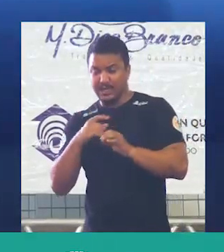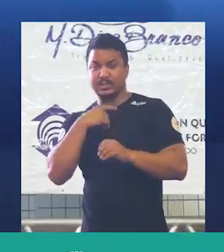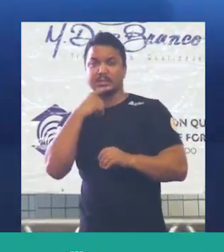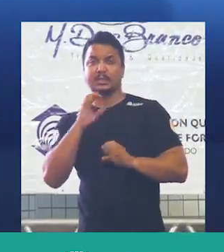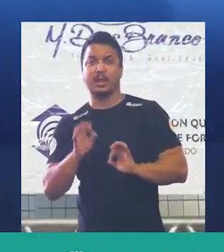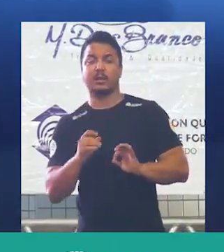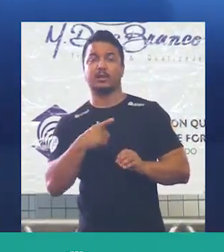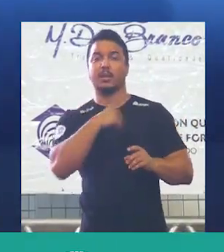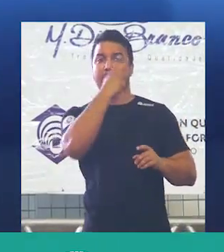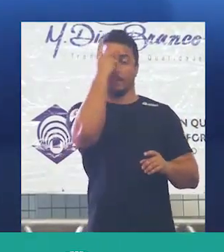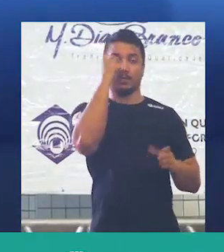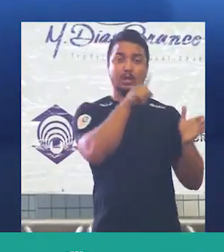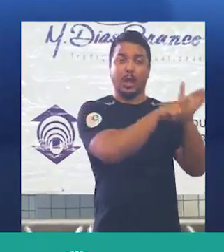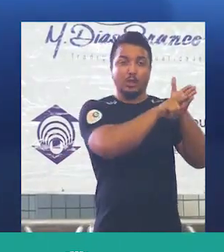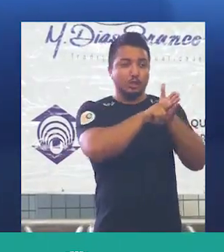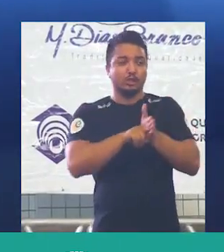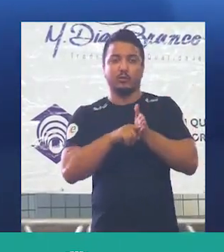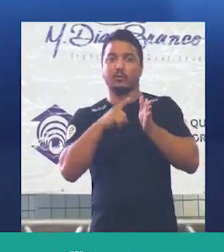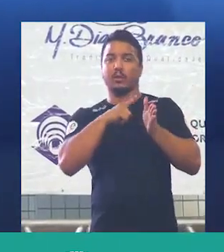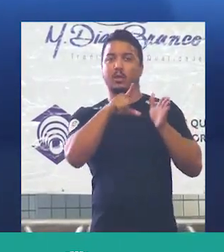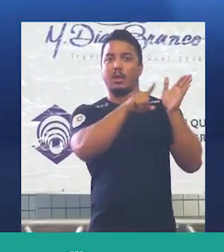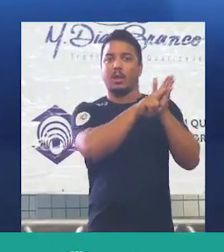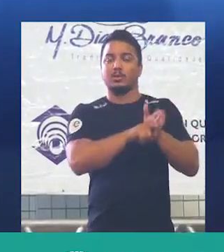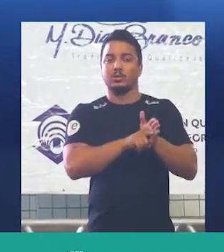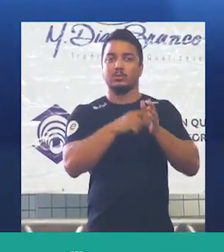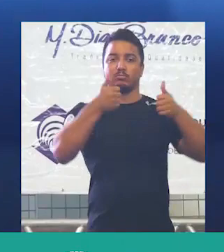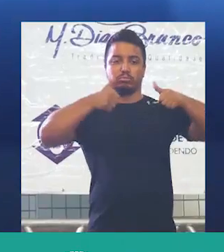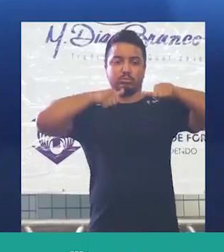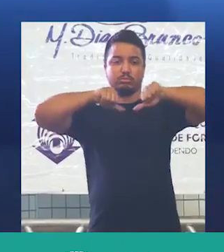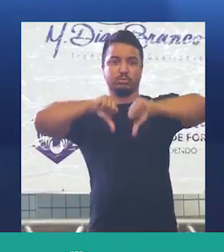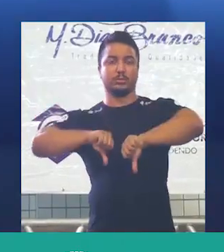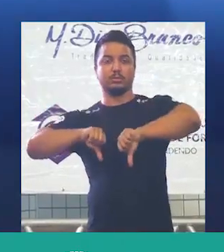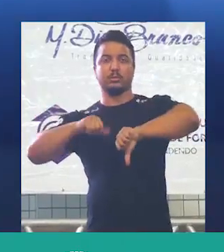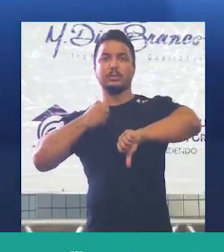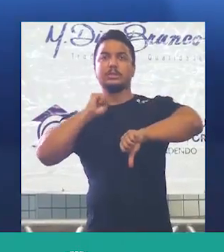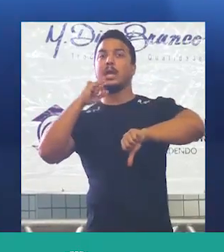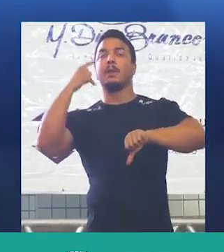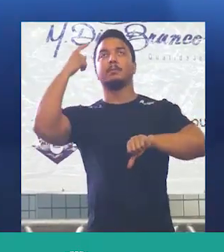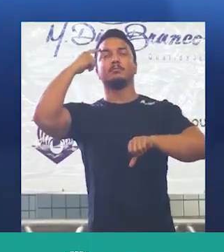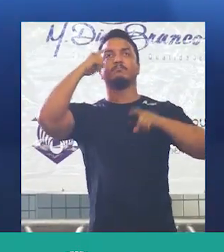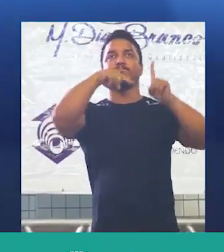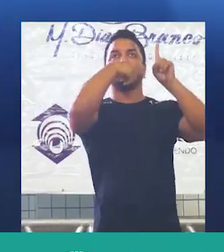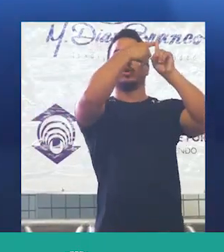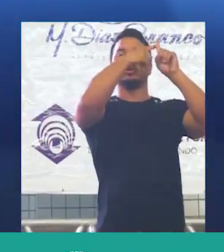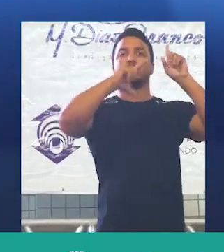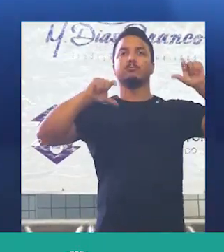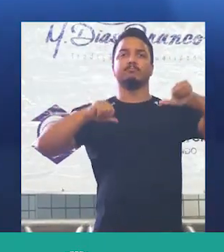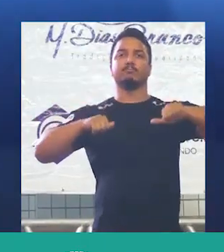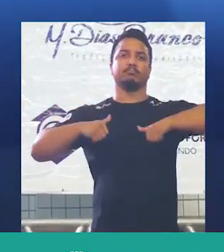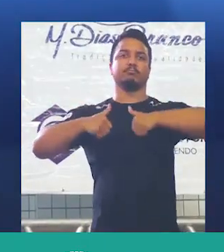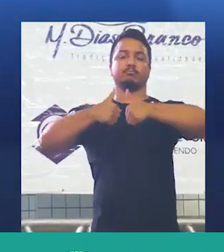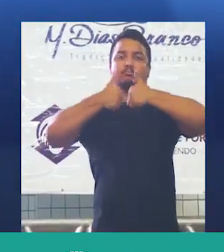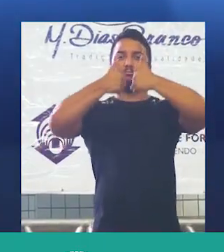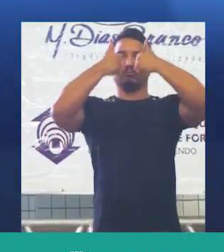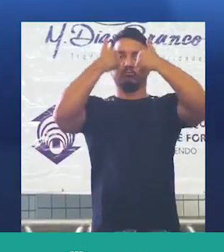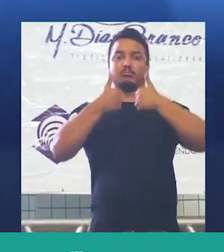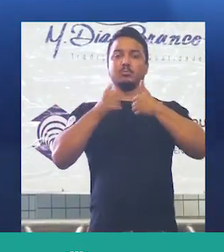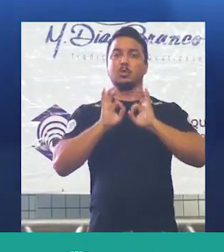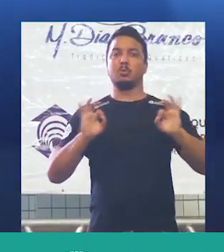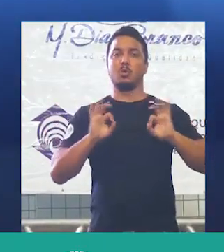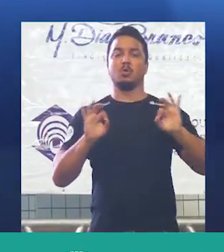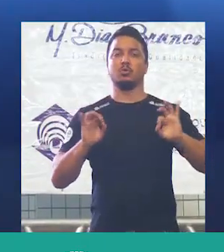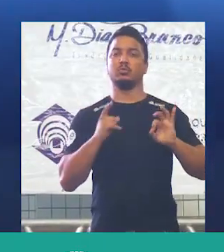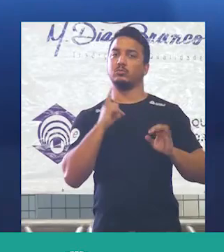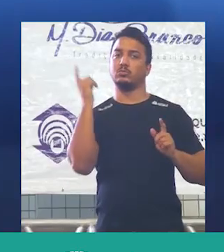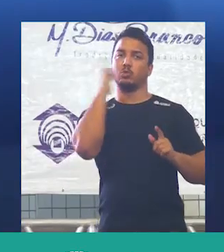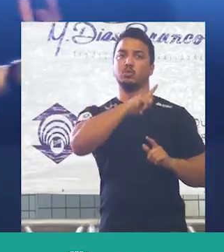tu está atraindo as coisas ruins. Então você tem que pensar que tudo dá certo, que tudo está bem, que tudo vai dar certo, que